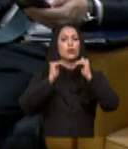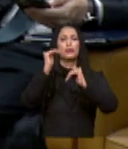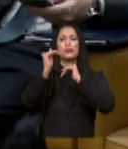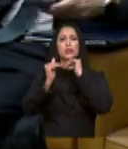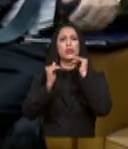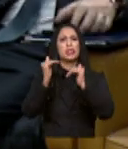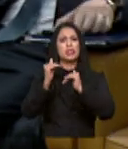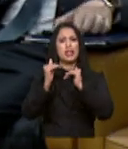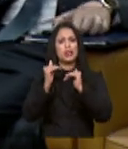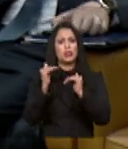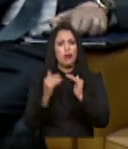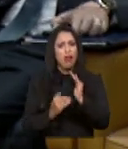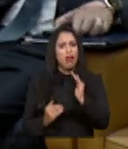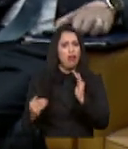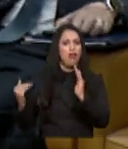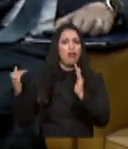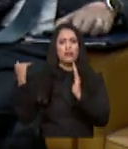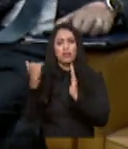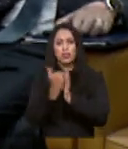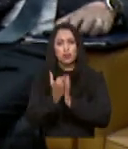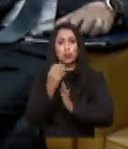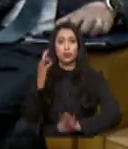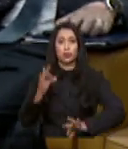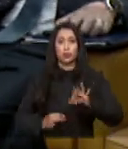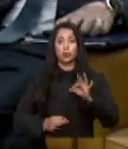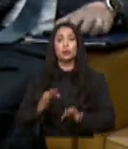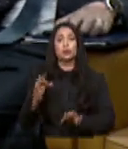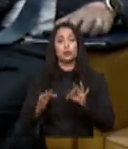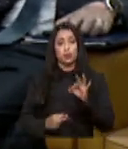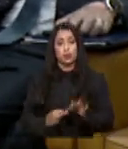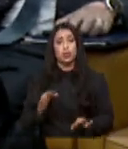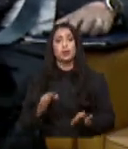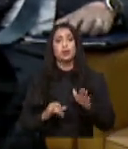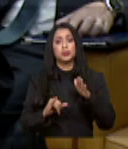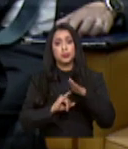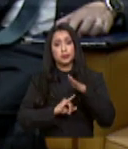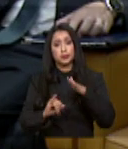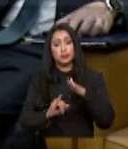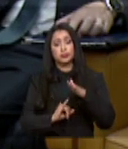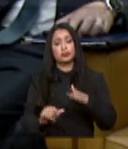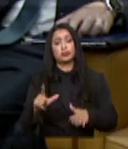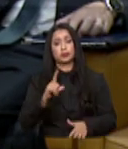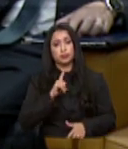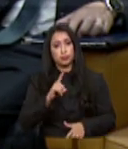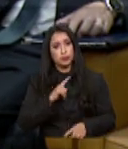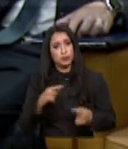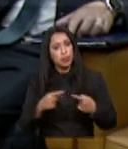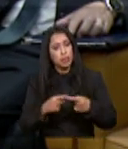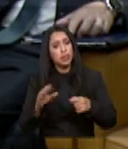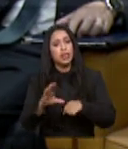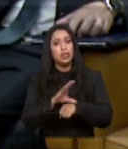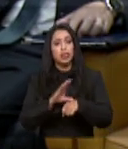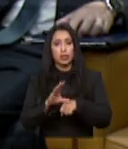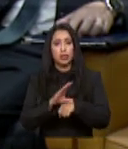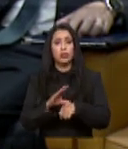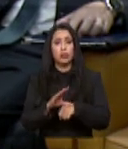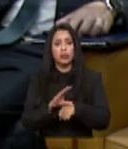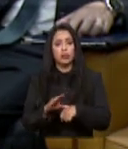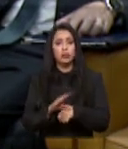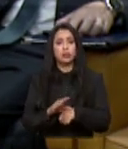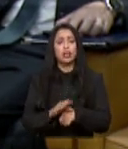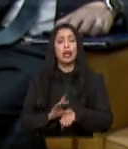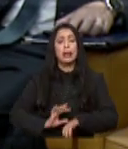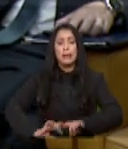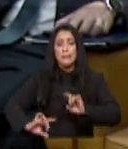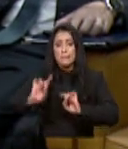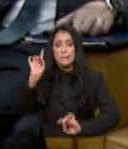evolutivo, um processo jurídico institucional que tem na nossa Constituição um assento